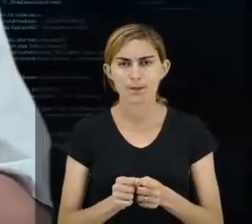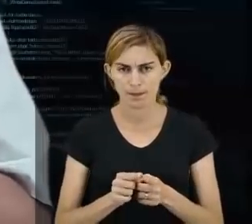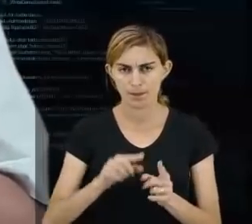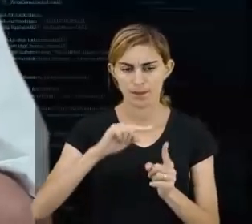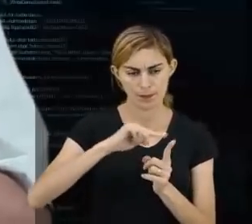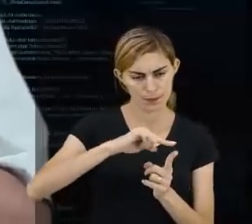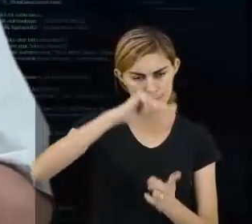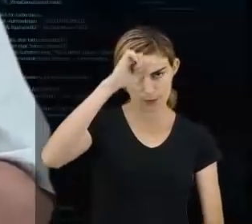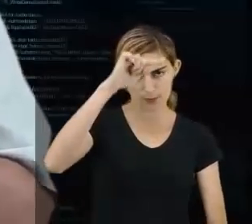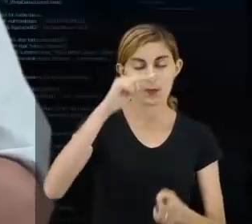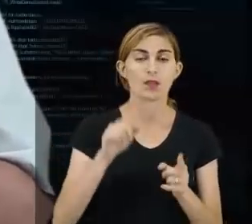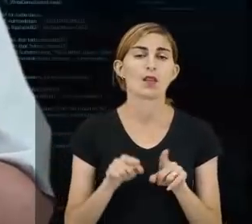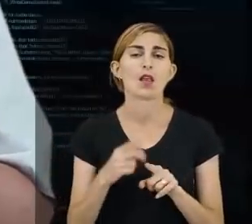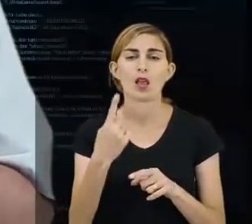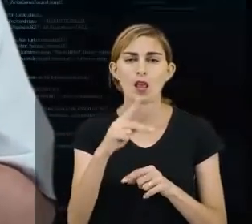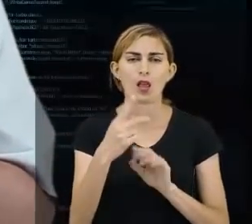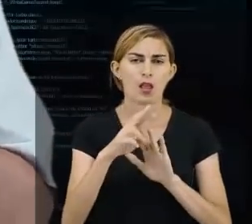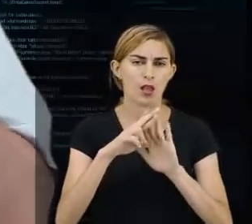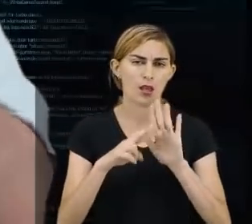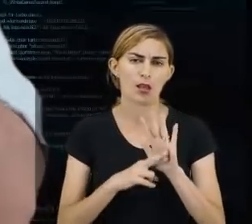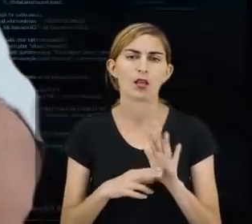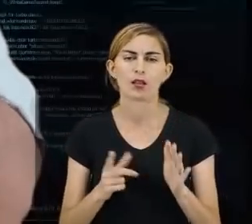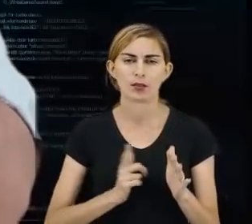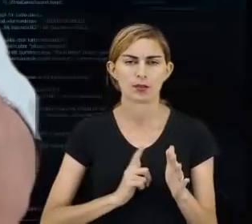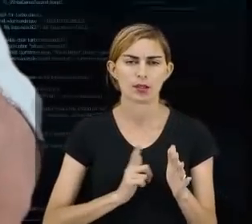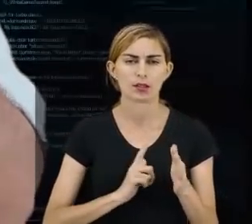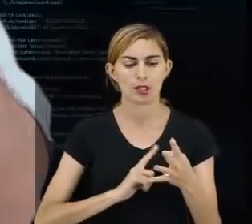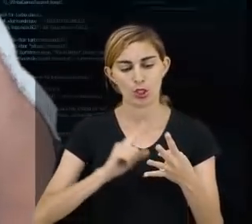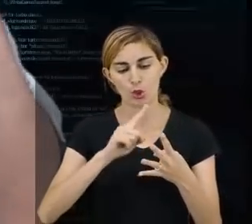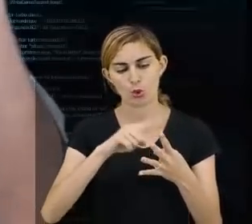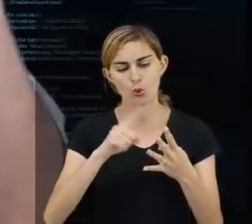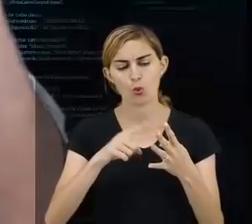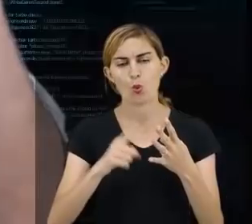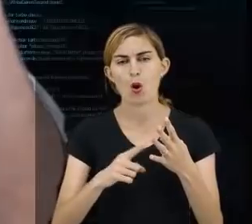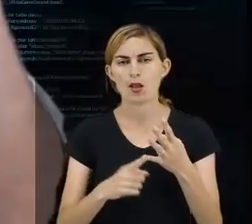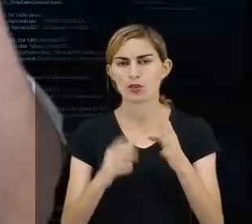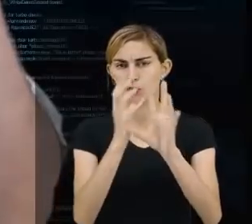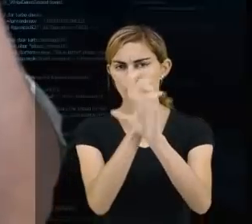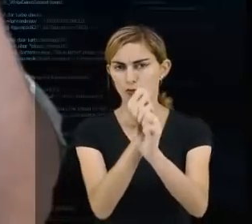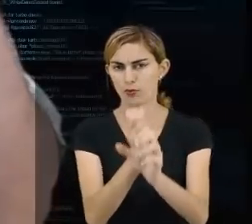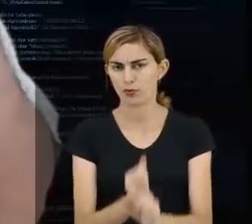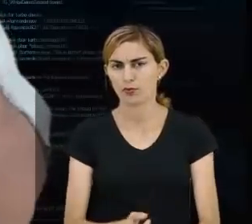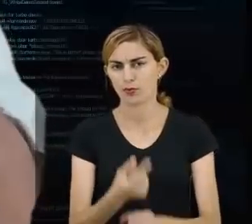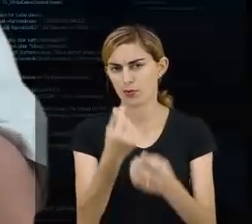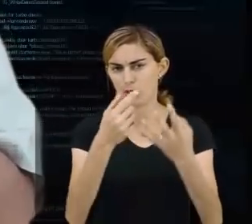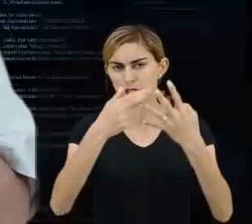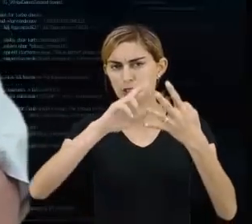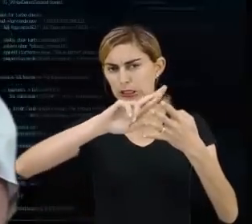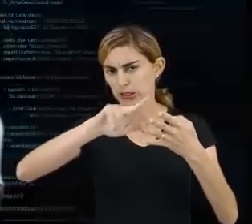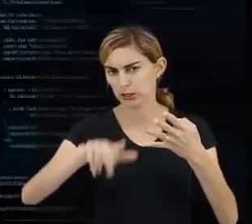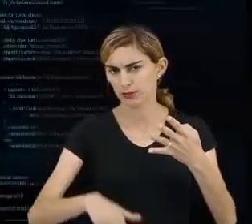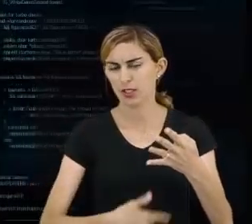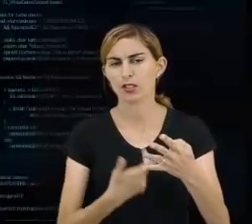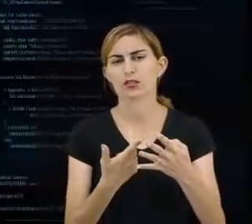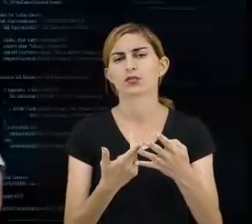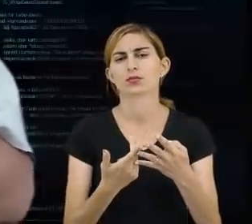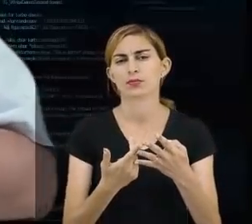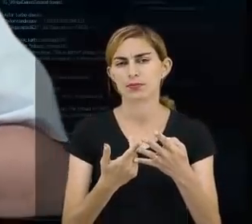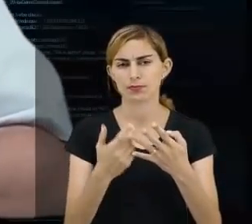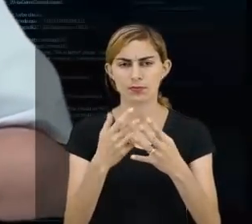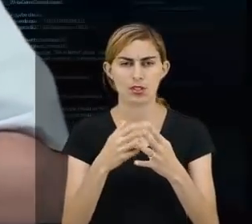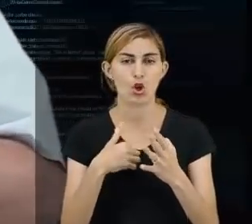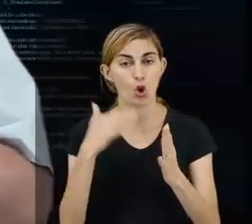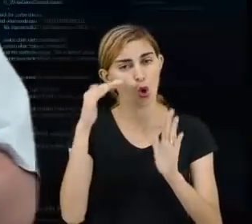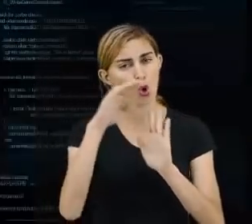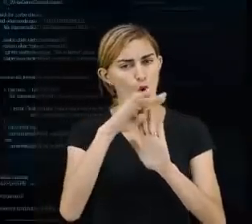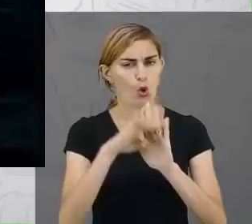para espaçamento, ele vai ter 4 valores. Esses 4 valores, eles